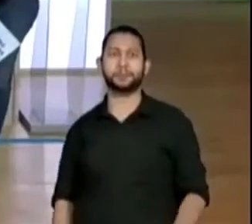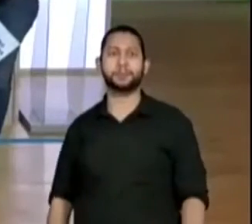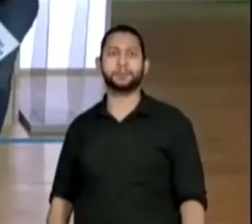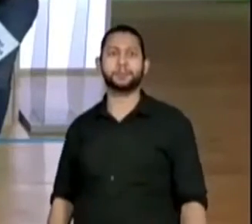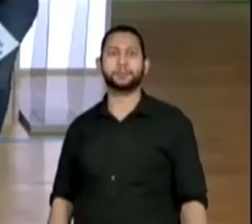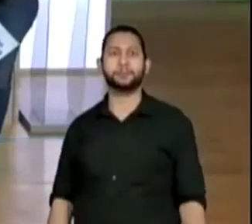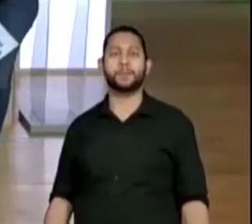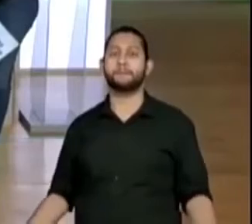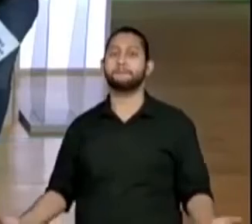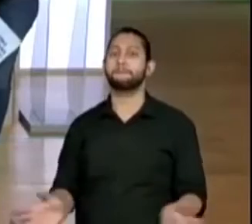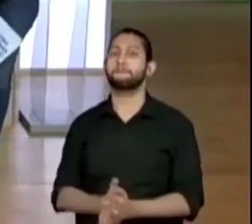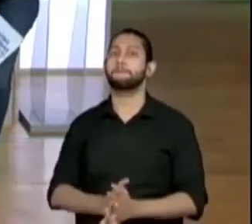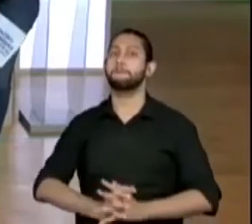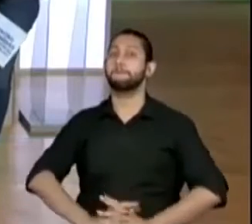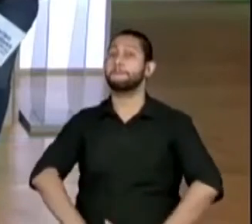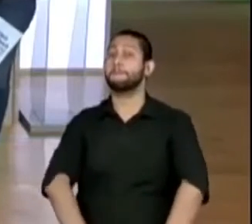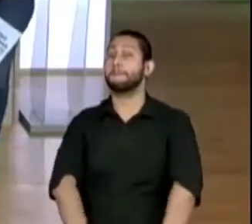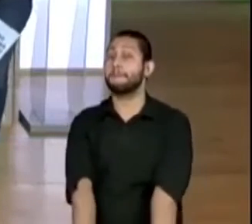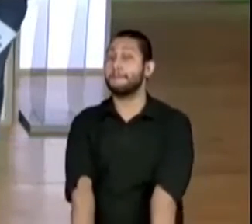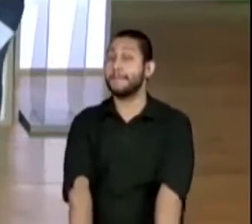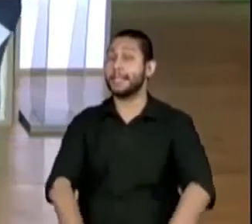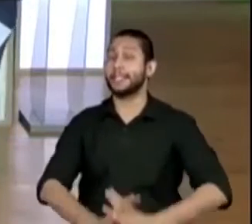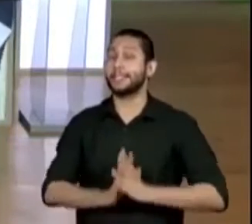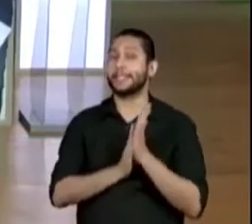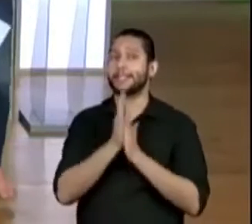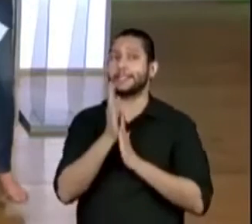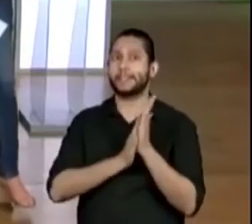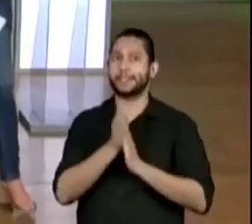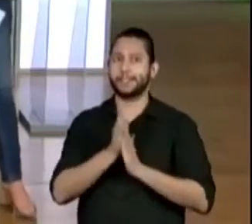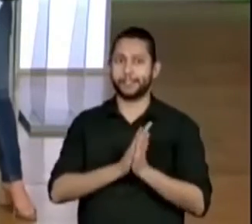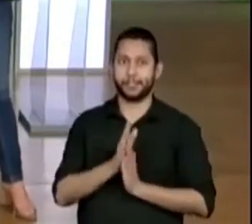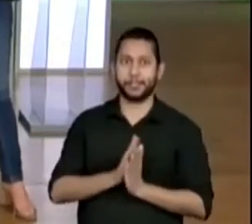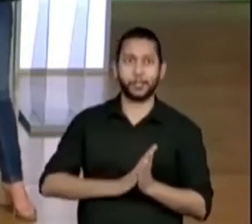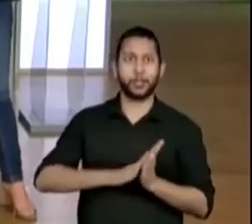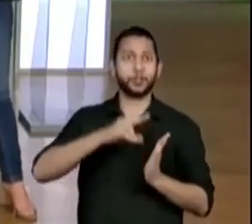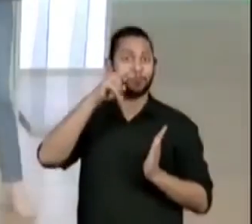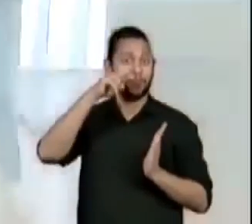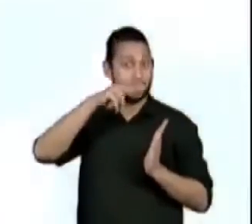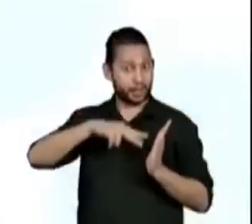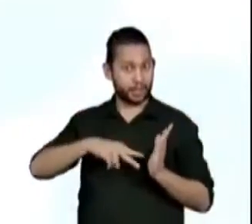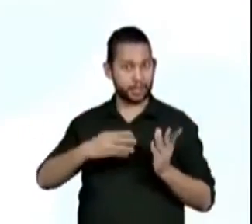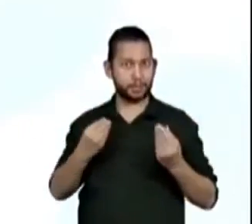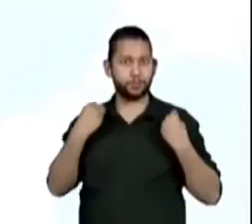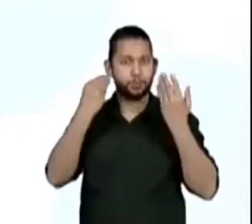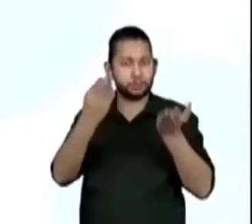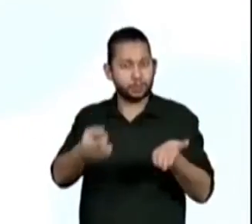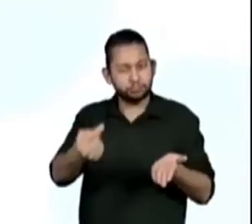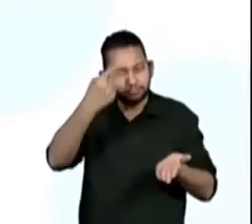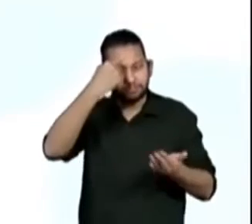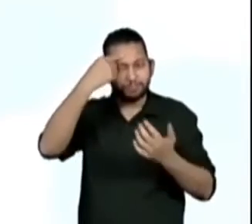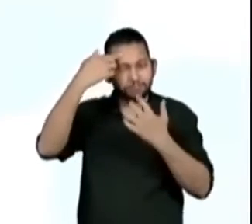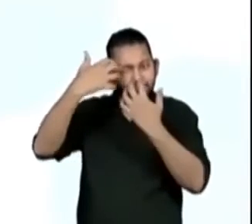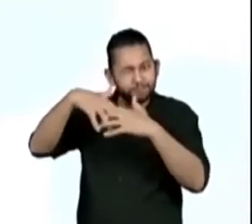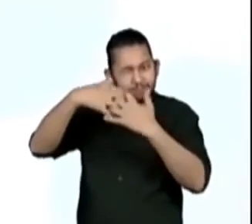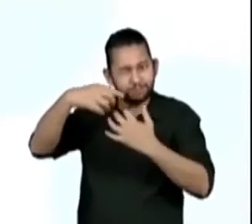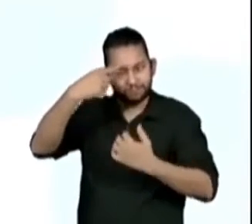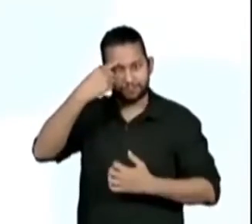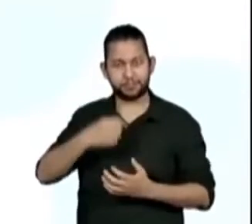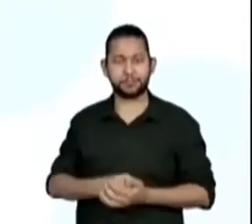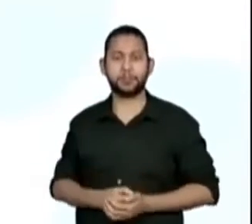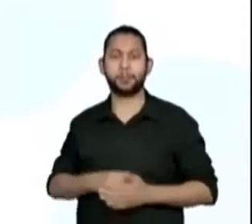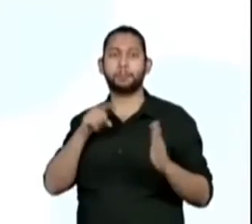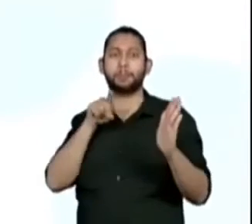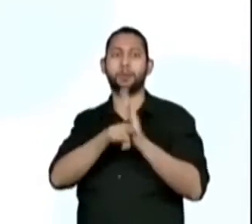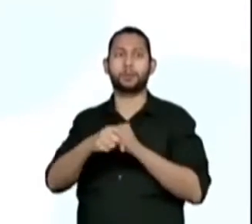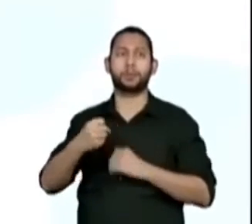vocês. Vamos ler, e aí eu vou explicar o que a gente vai pensar agora aqui. Vamos lá. Questão 3.